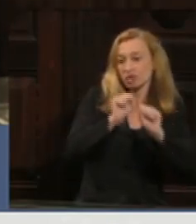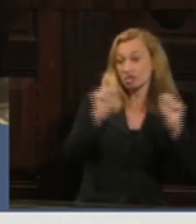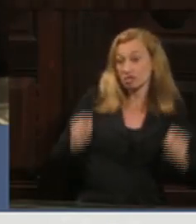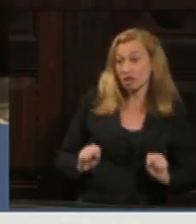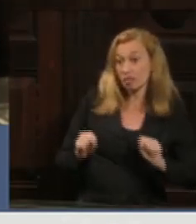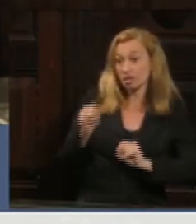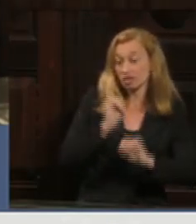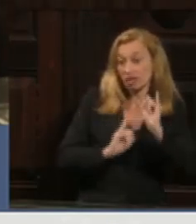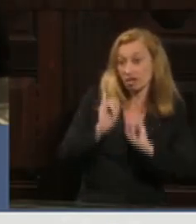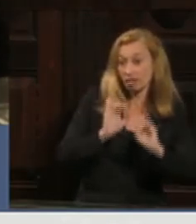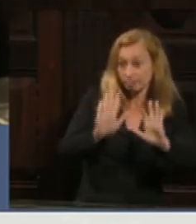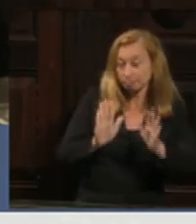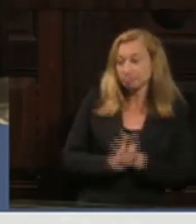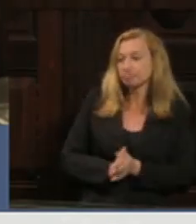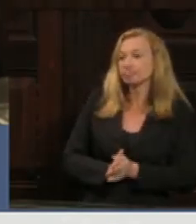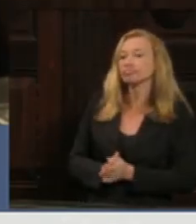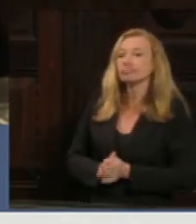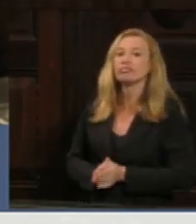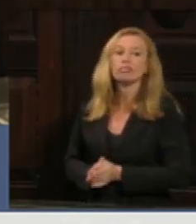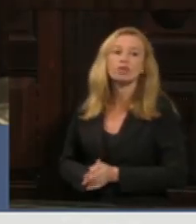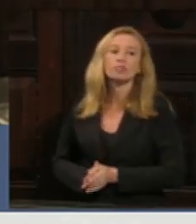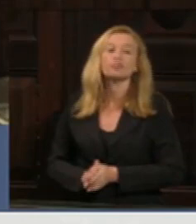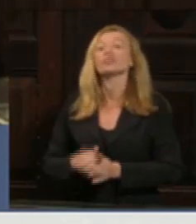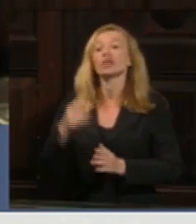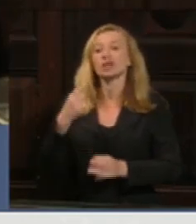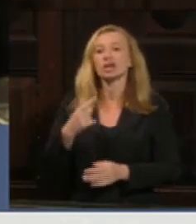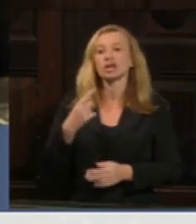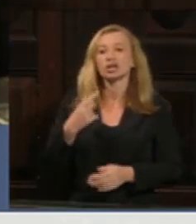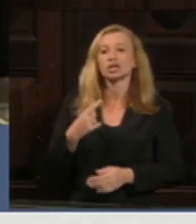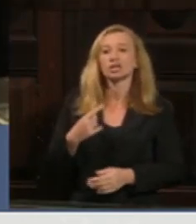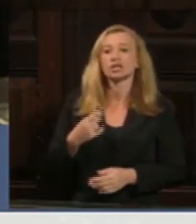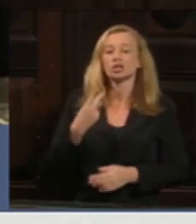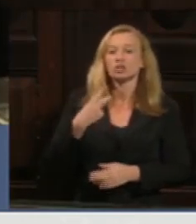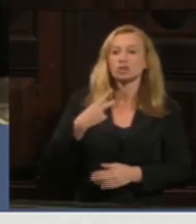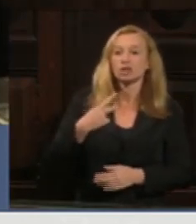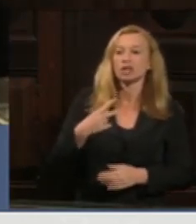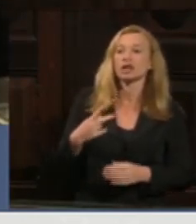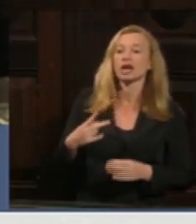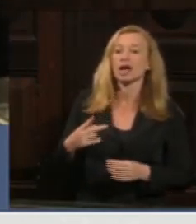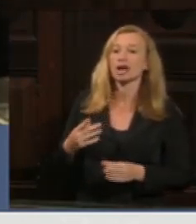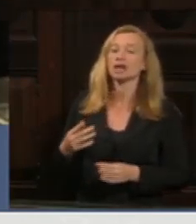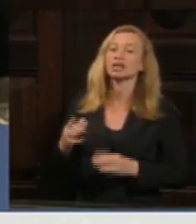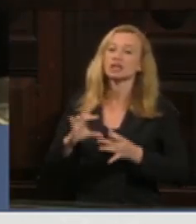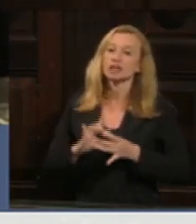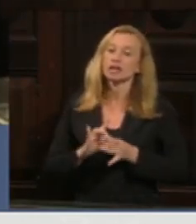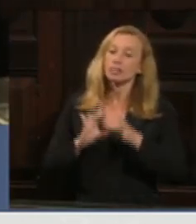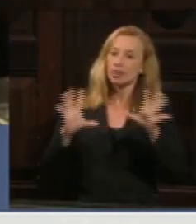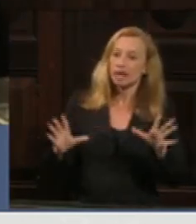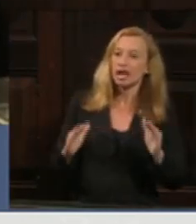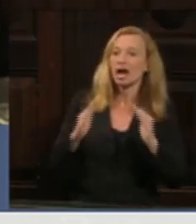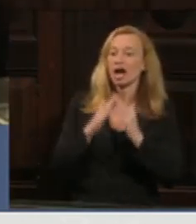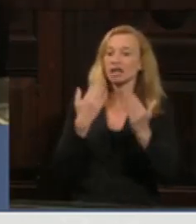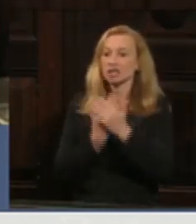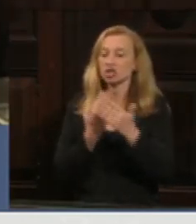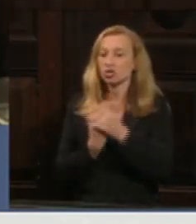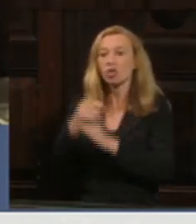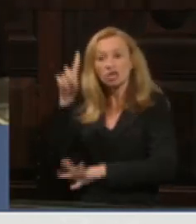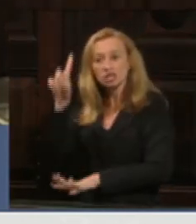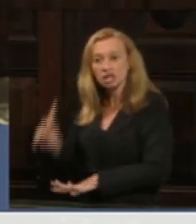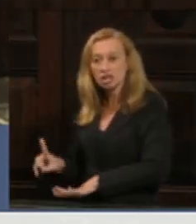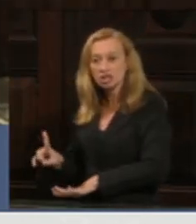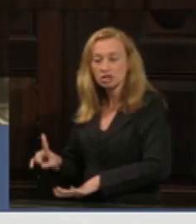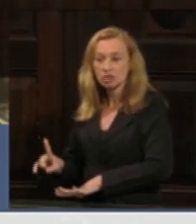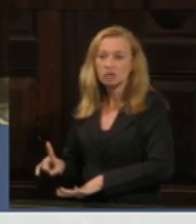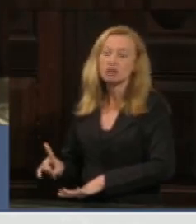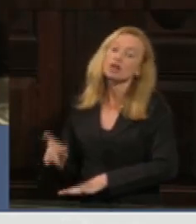fundamentais é reconhecer o protagonismo das escolas e das suas direções na gestão, ou melhor, na cogestão ao